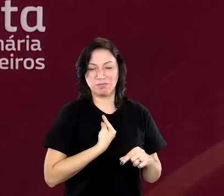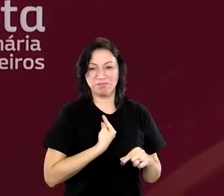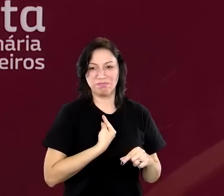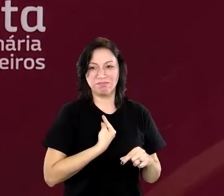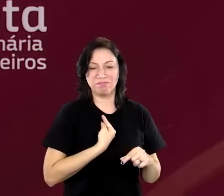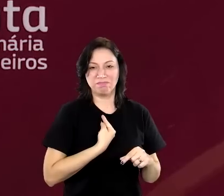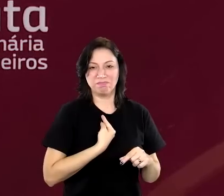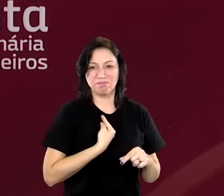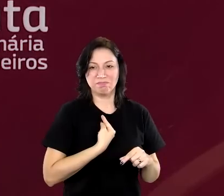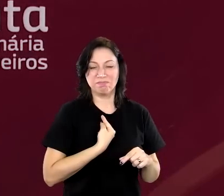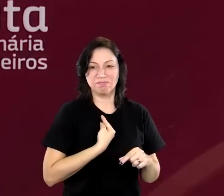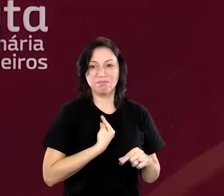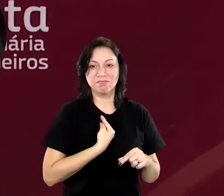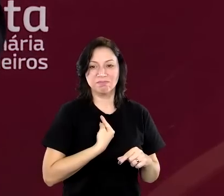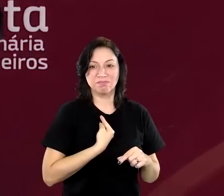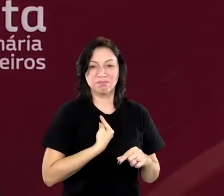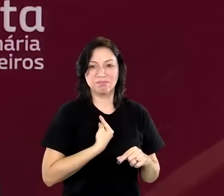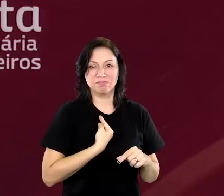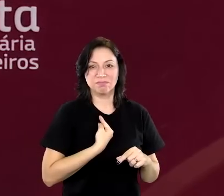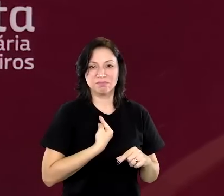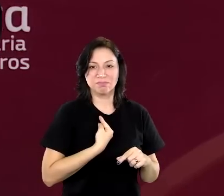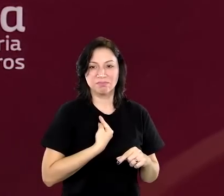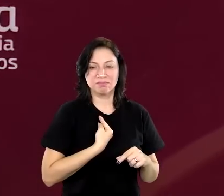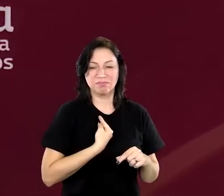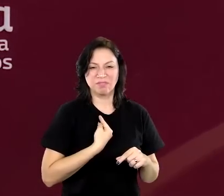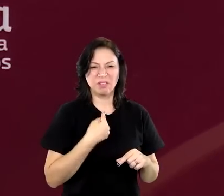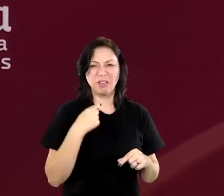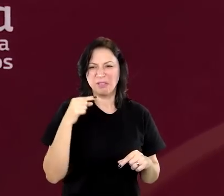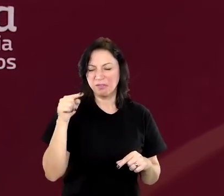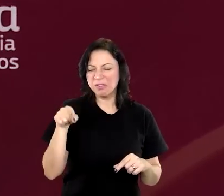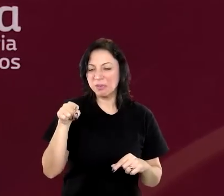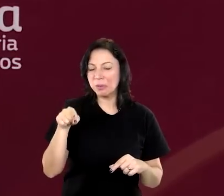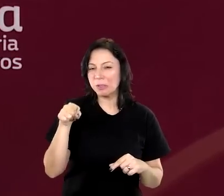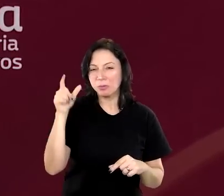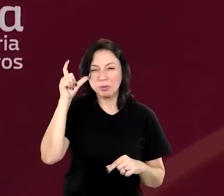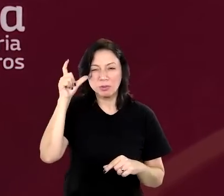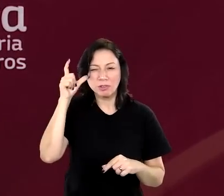Você agora vai gastar tempo com o projeto de Deus para a sua vida?